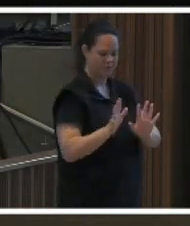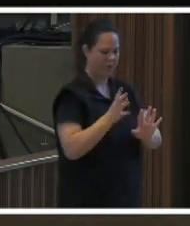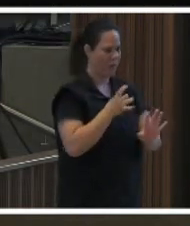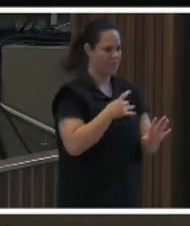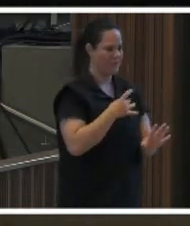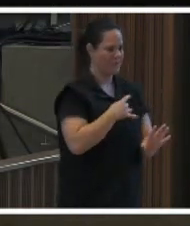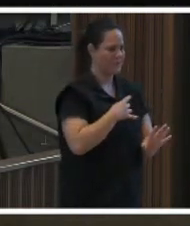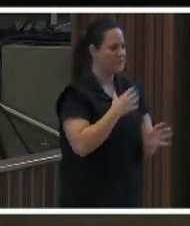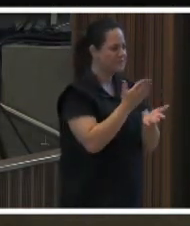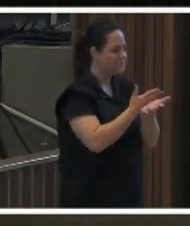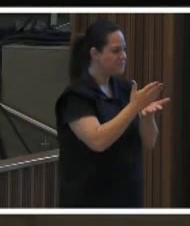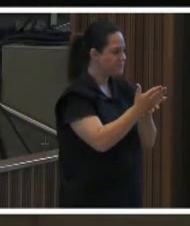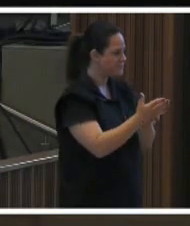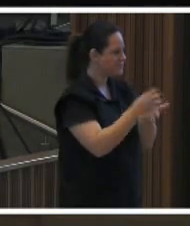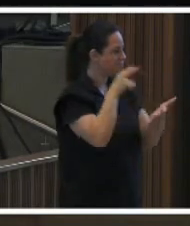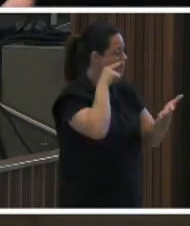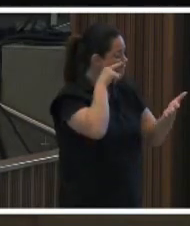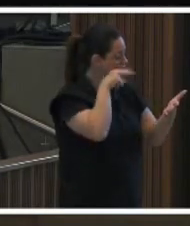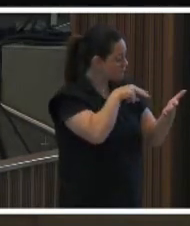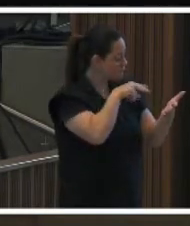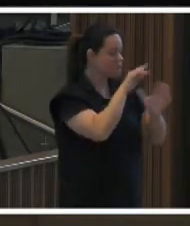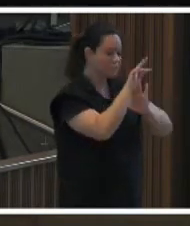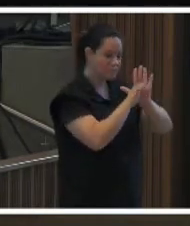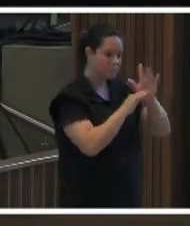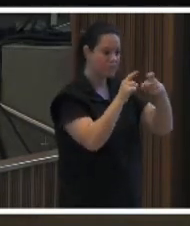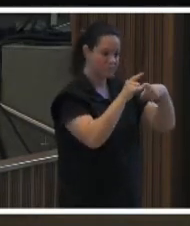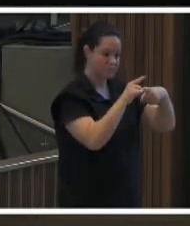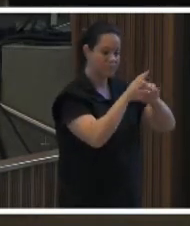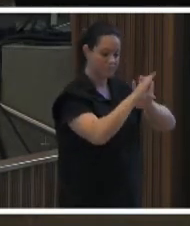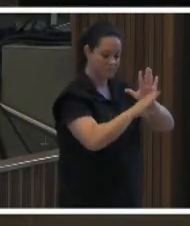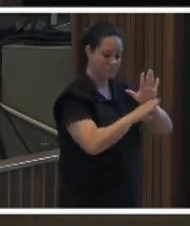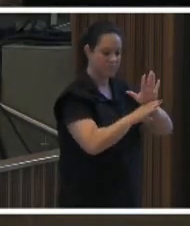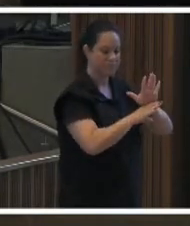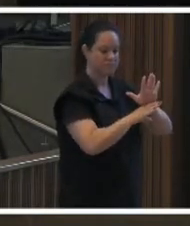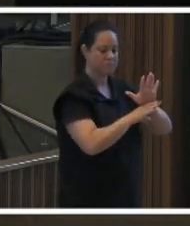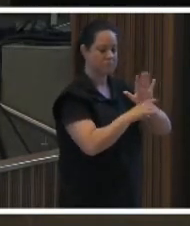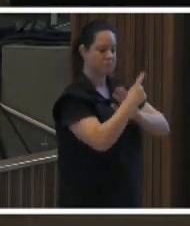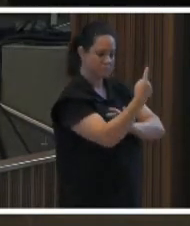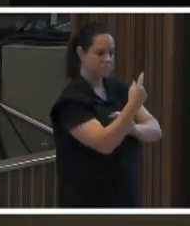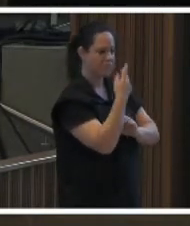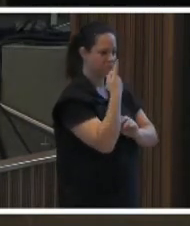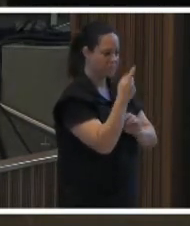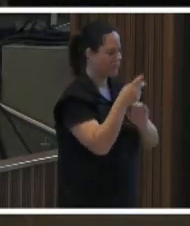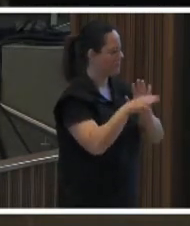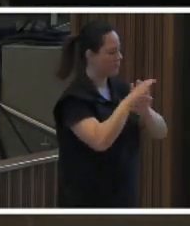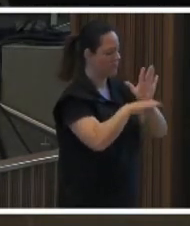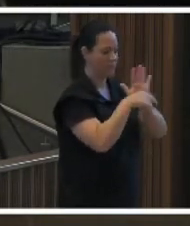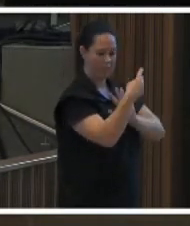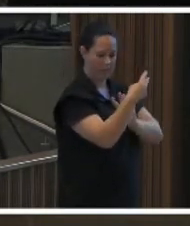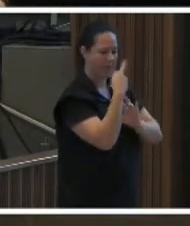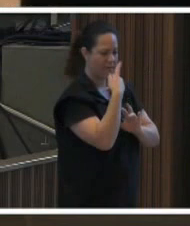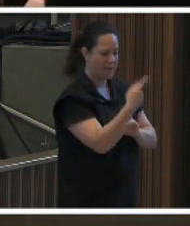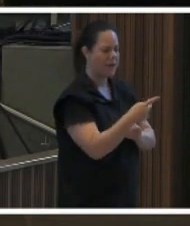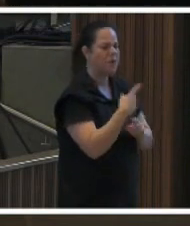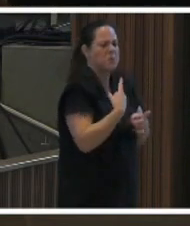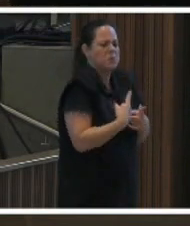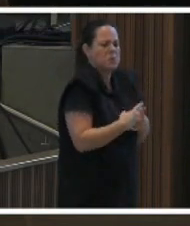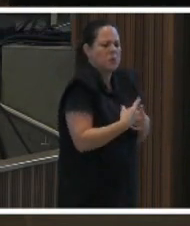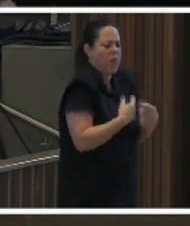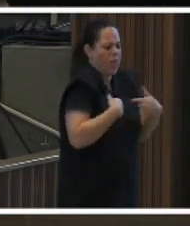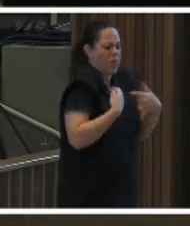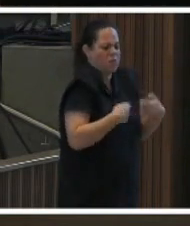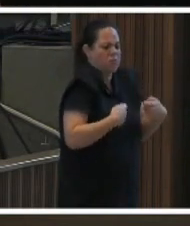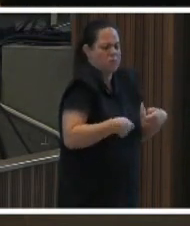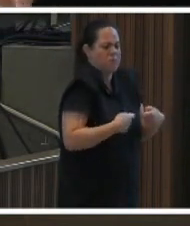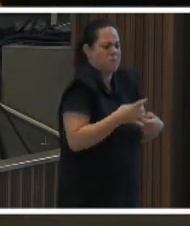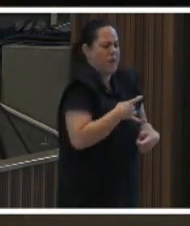começar olhando para esse texto que a gente acabou de ler e ficar pensando: por que eu não preciso temer? Qual